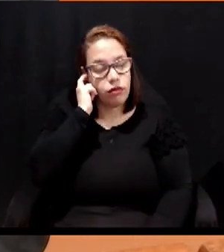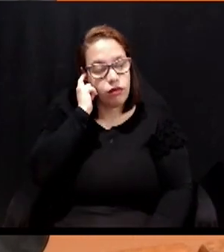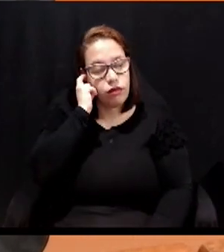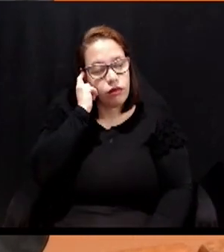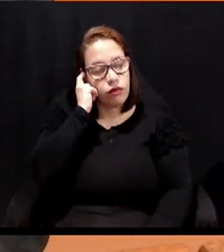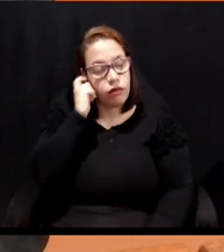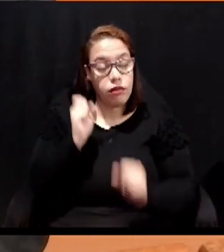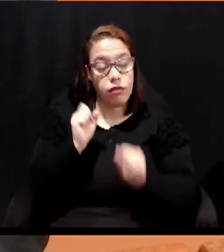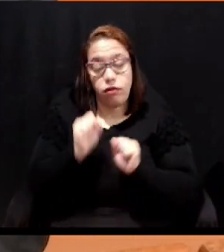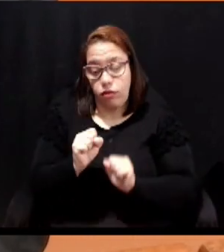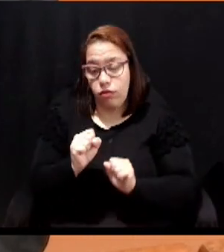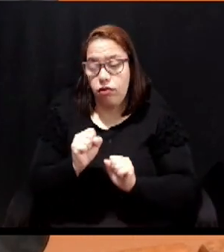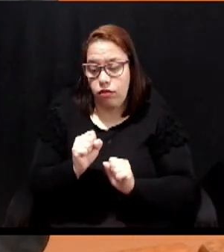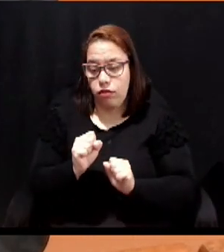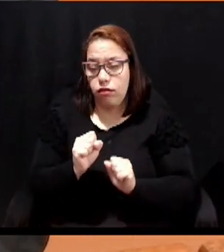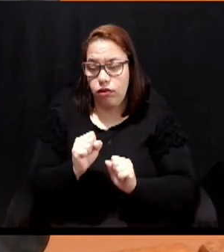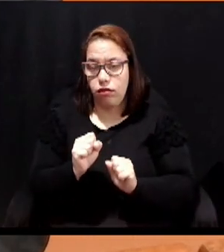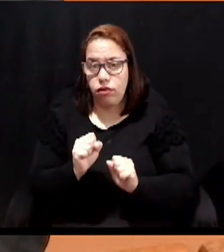dar